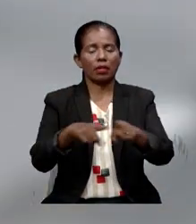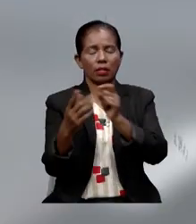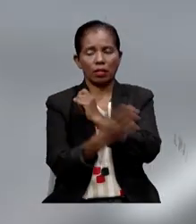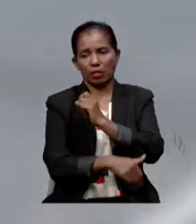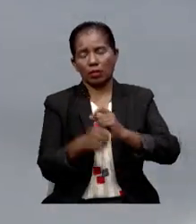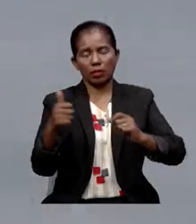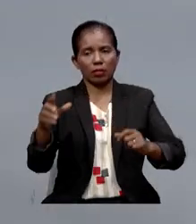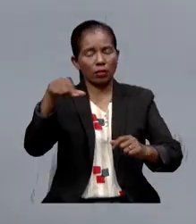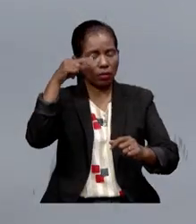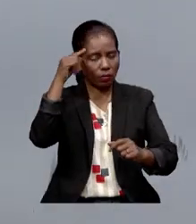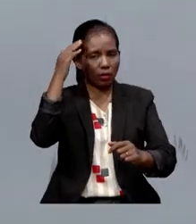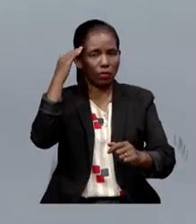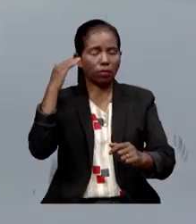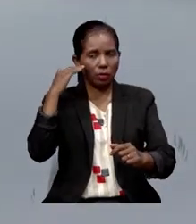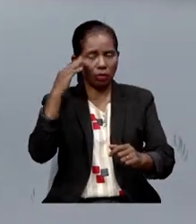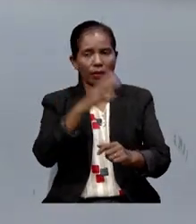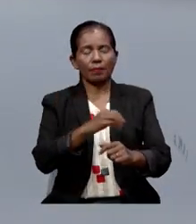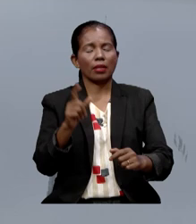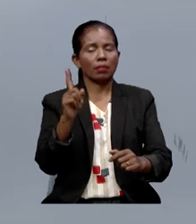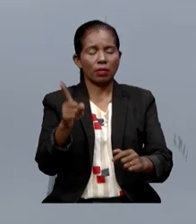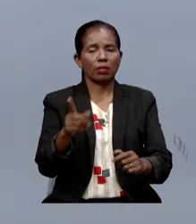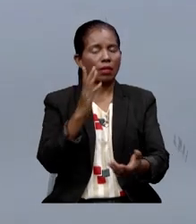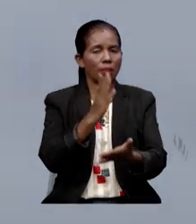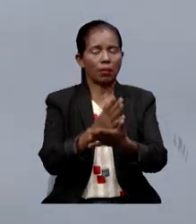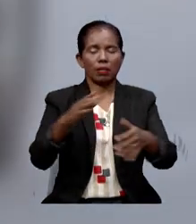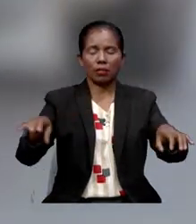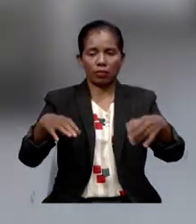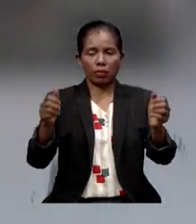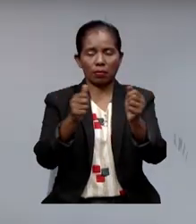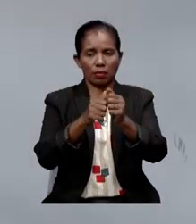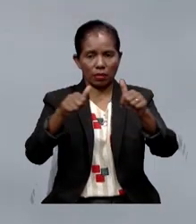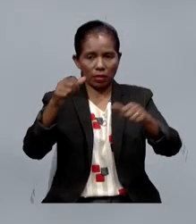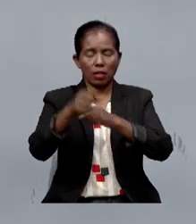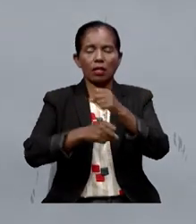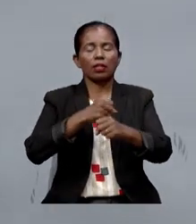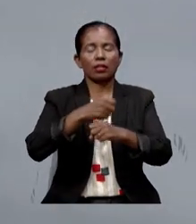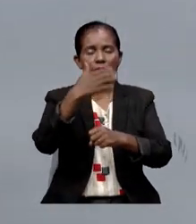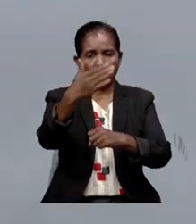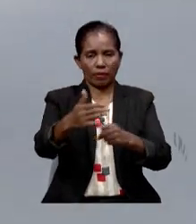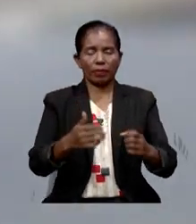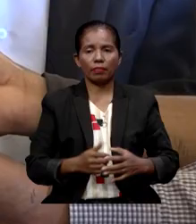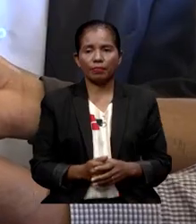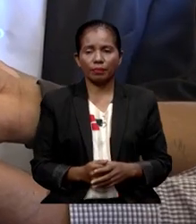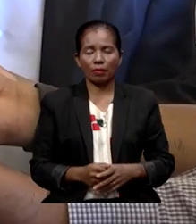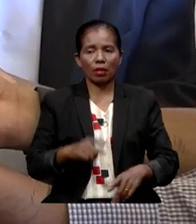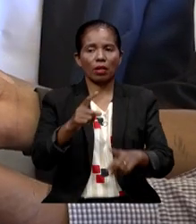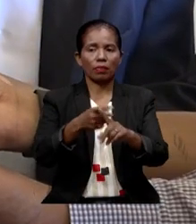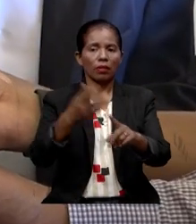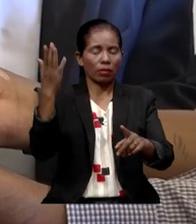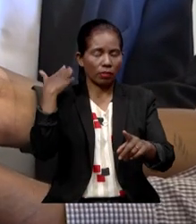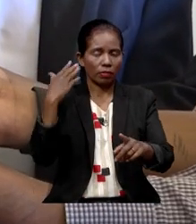selo no governo Coreia do Sul, mas ameaça a tua cooperação e a Tina Noin. Fulan Koto, senhor diretor de